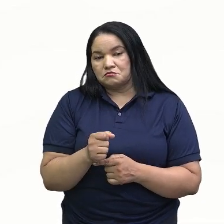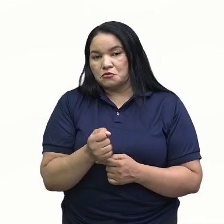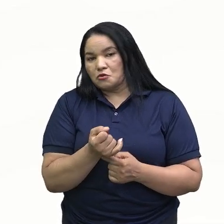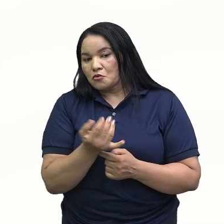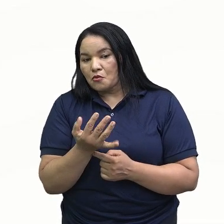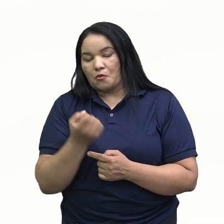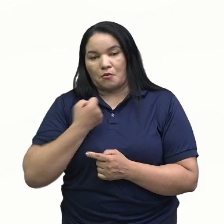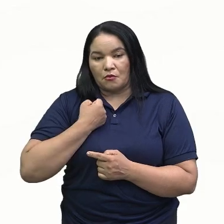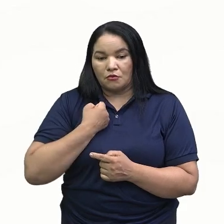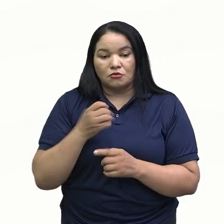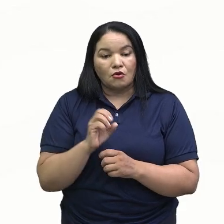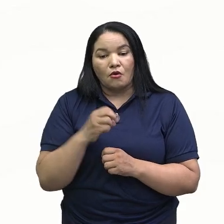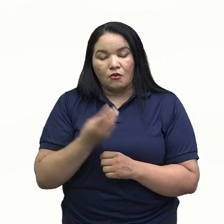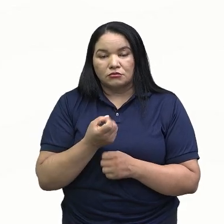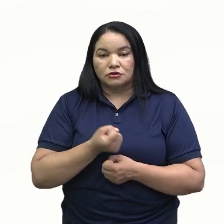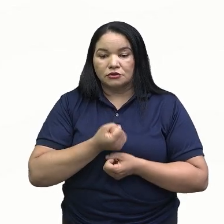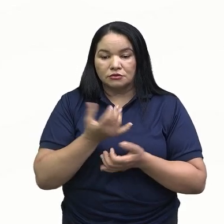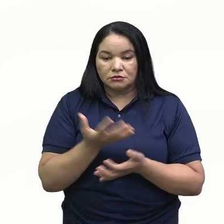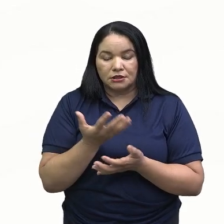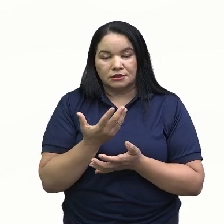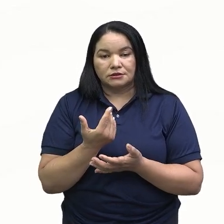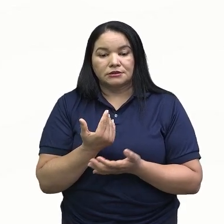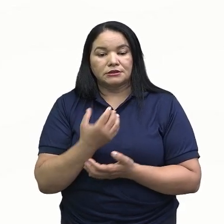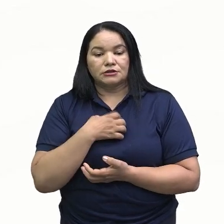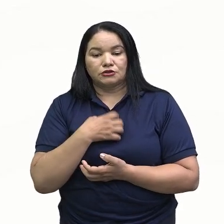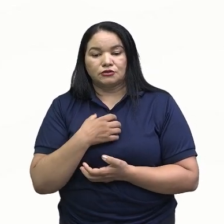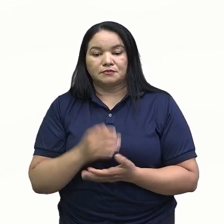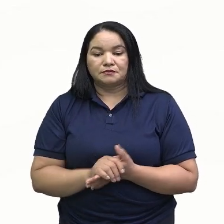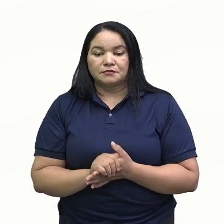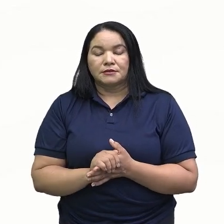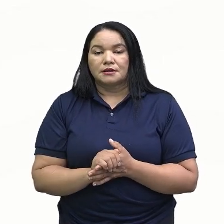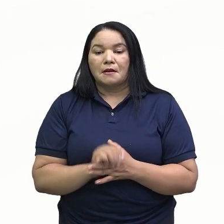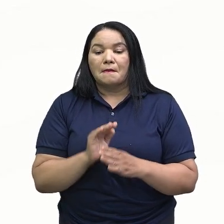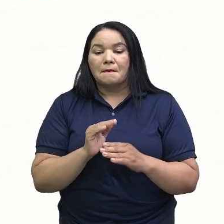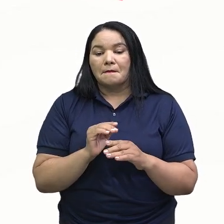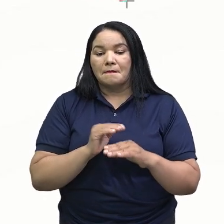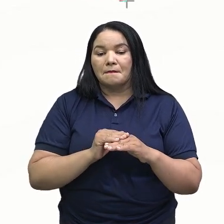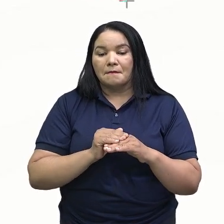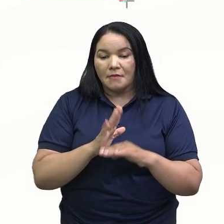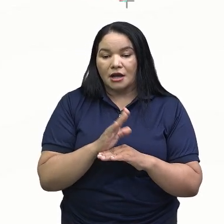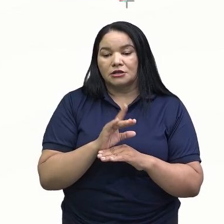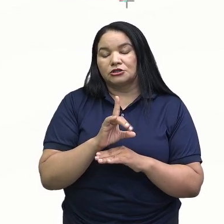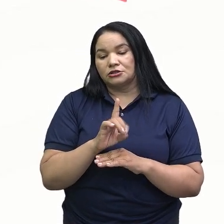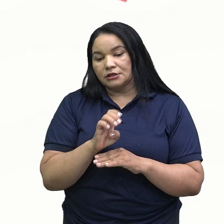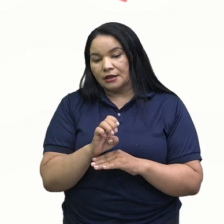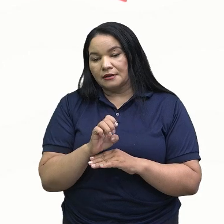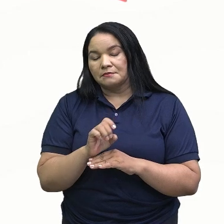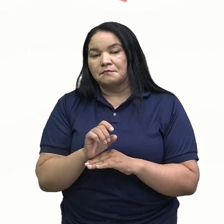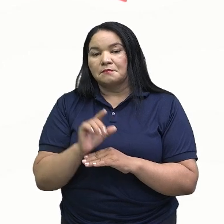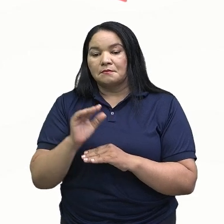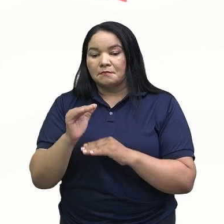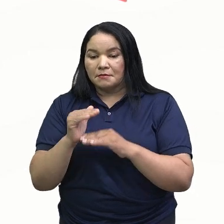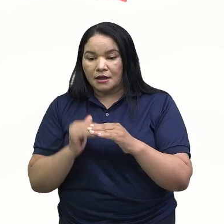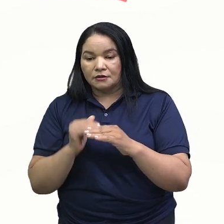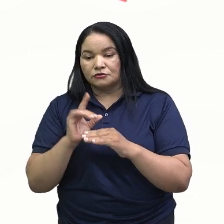que expressem determinado sentido. Por exemplo, mais de, menos de, cerca